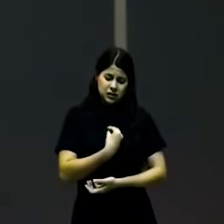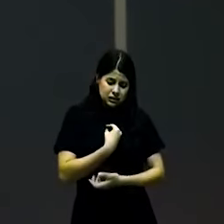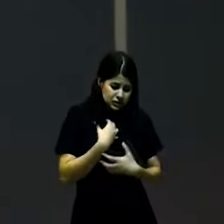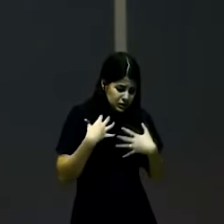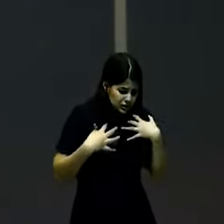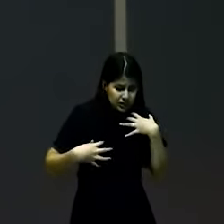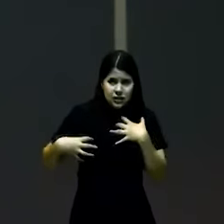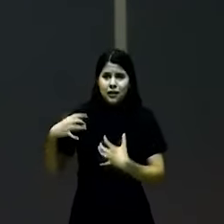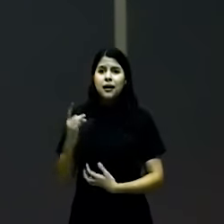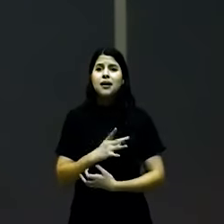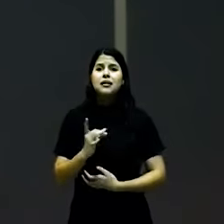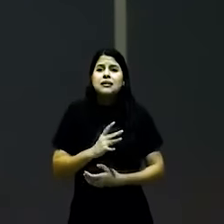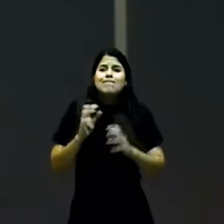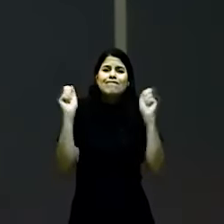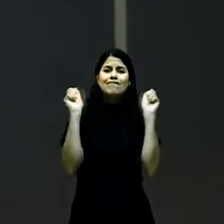com medo,